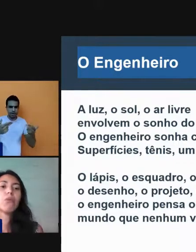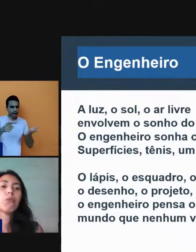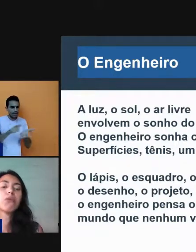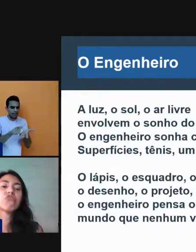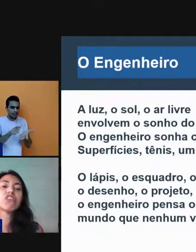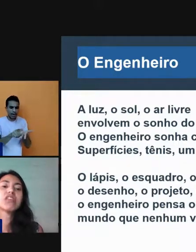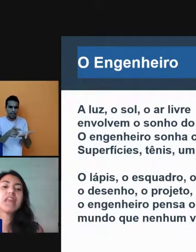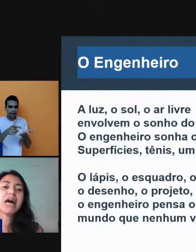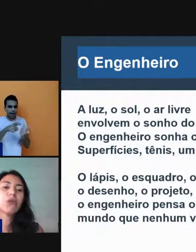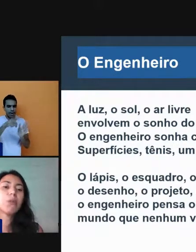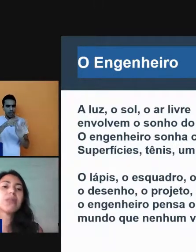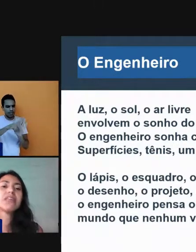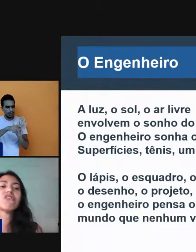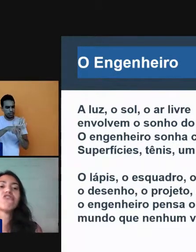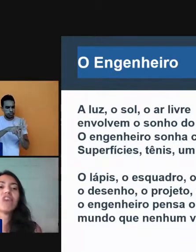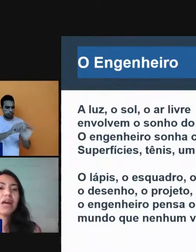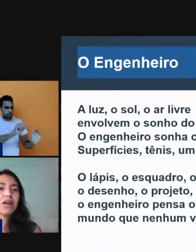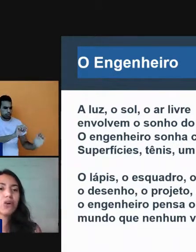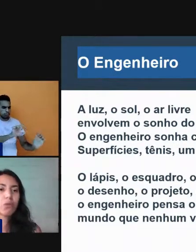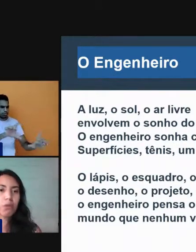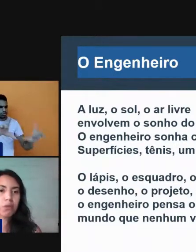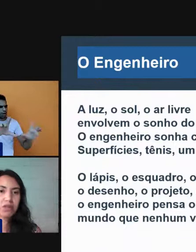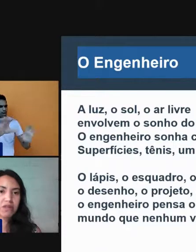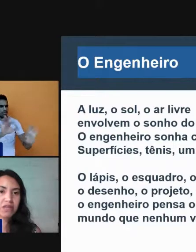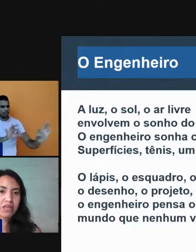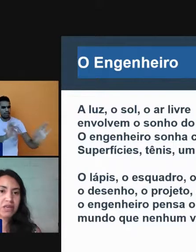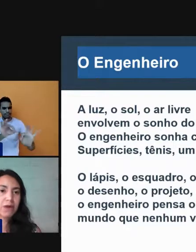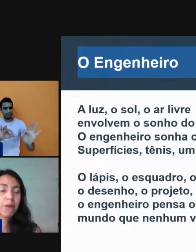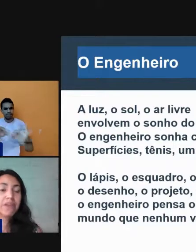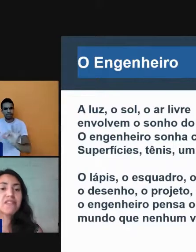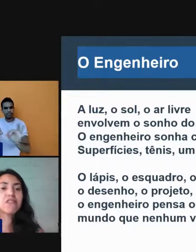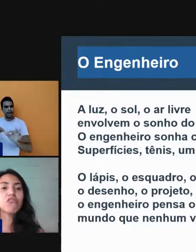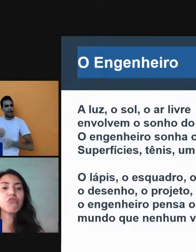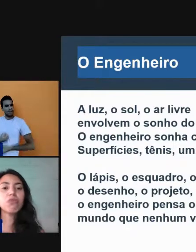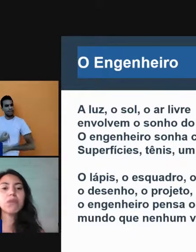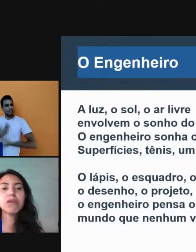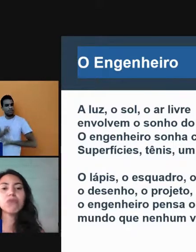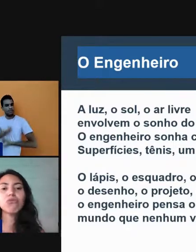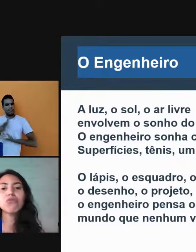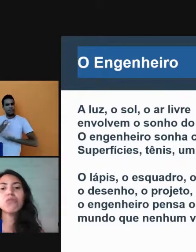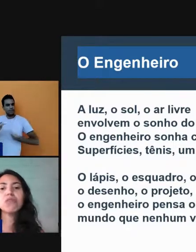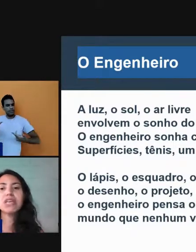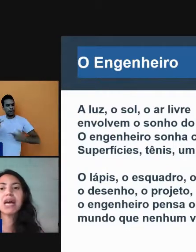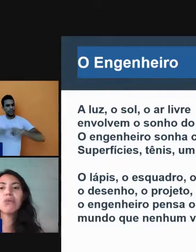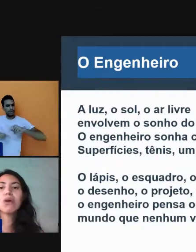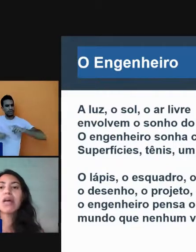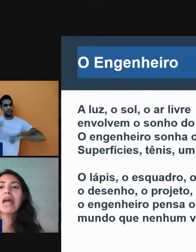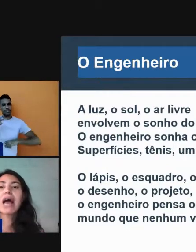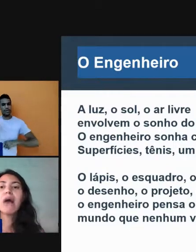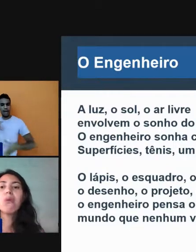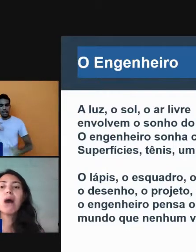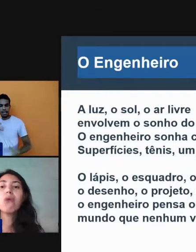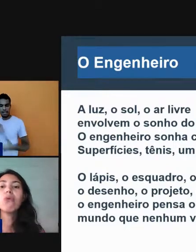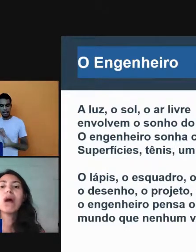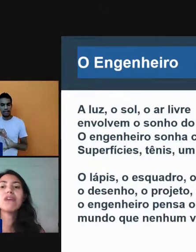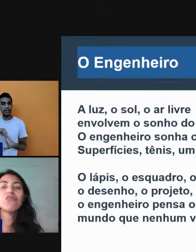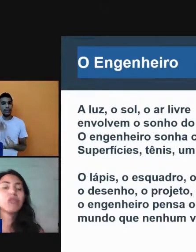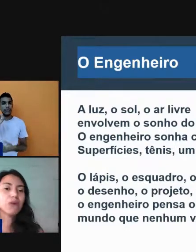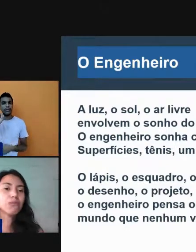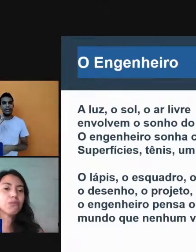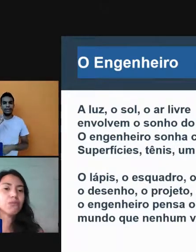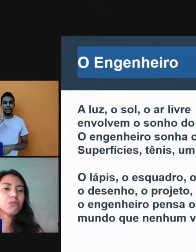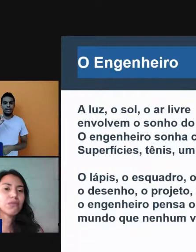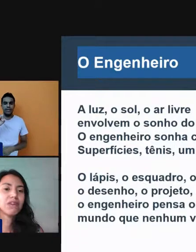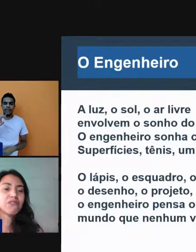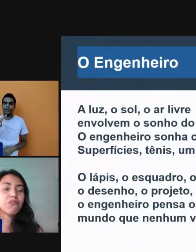projeto, né? O projetar, o planejar uma poesia, né? E esses instrumentos vão ligá-lo a algo